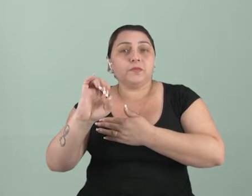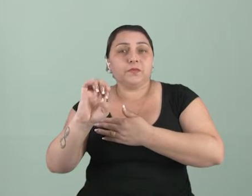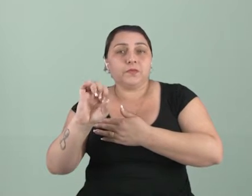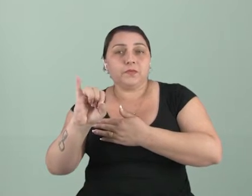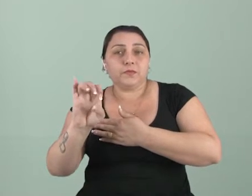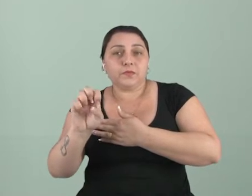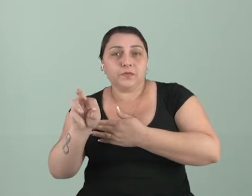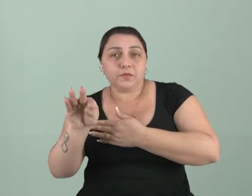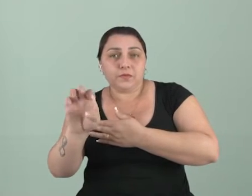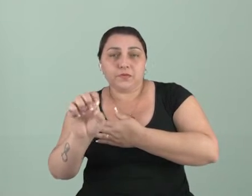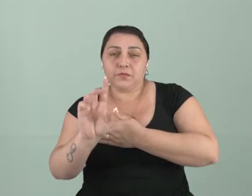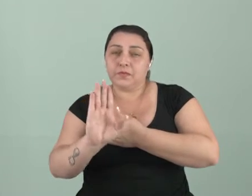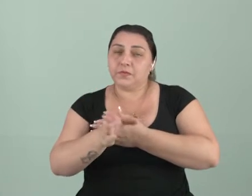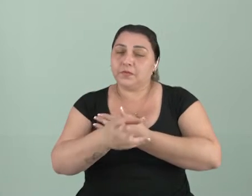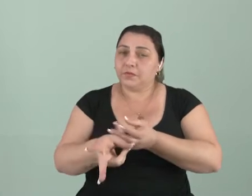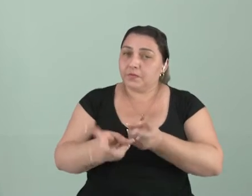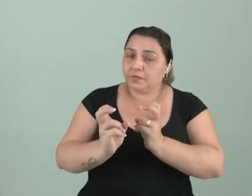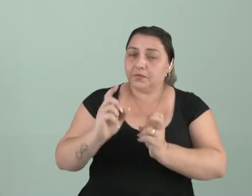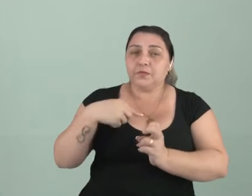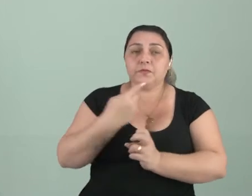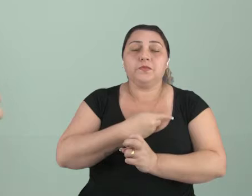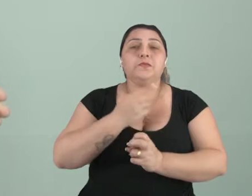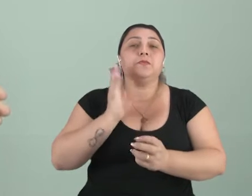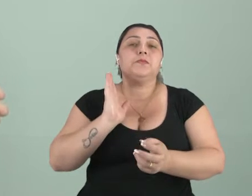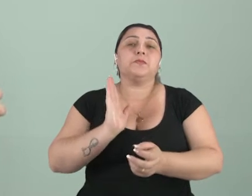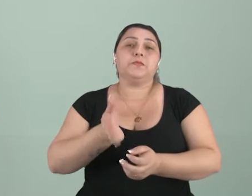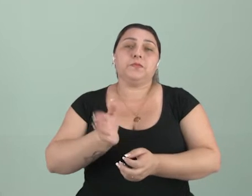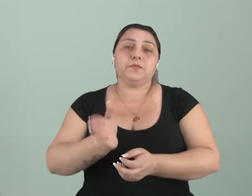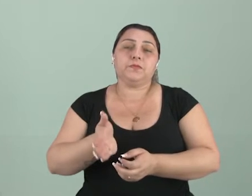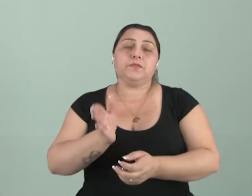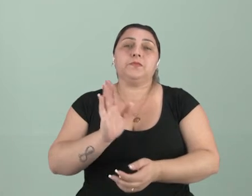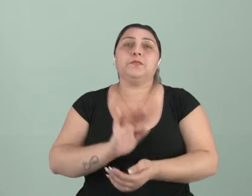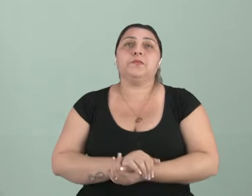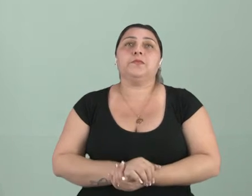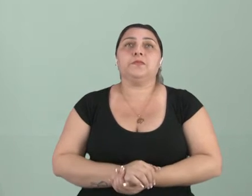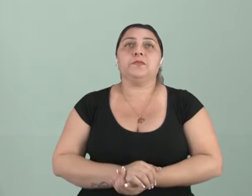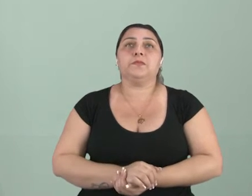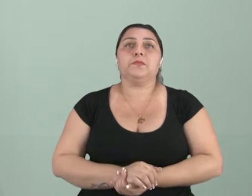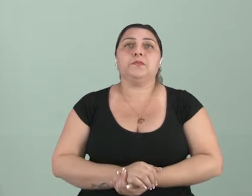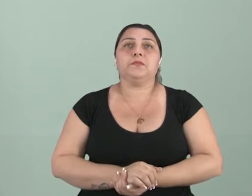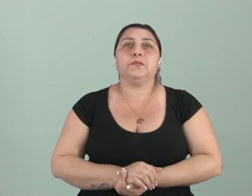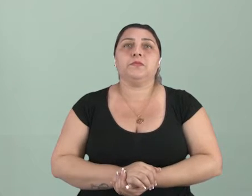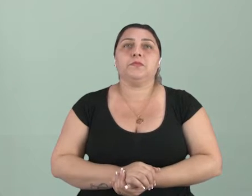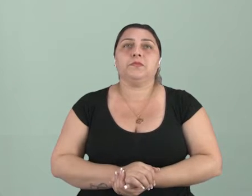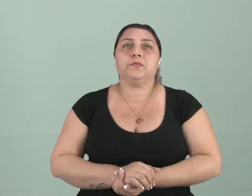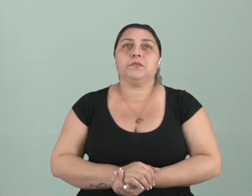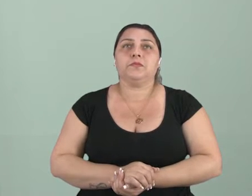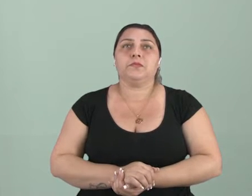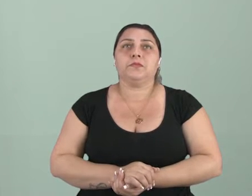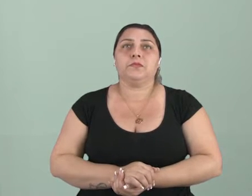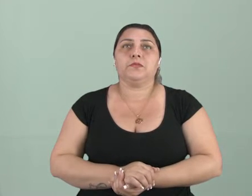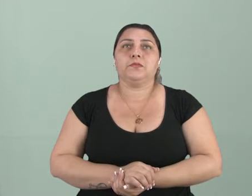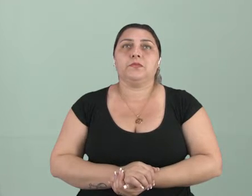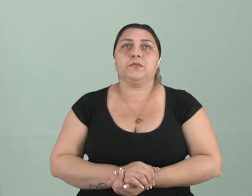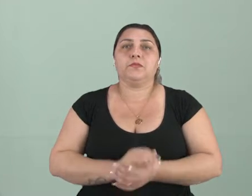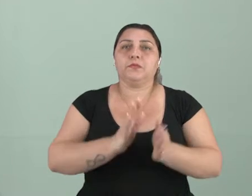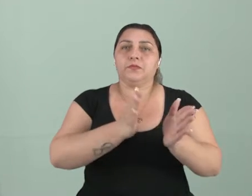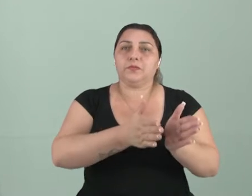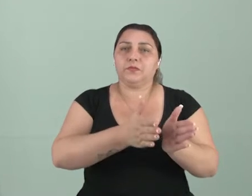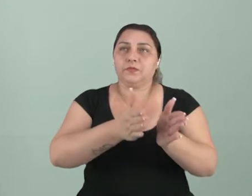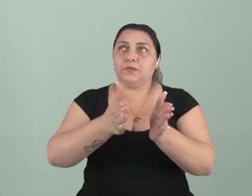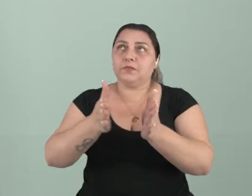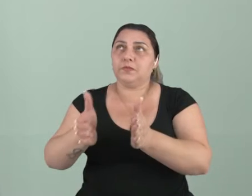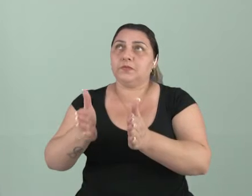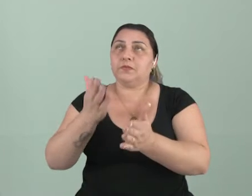vocês já perceberam que nós já estamos vindo de uma etapa de estudo sobre a função do primeiro grau. E